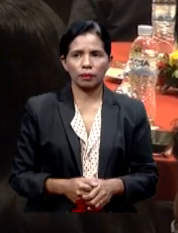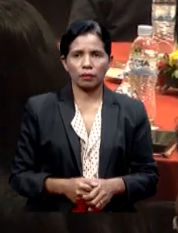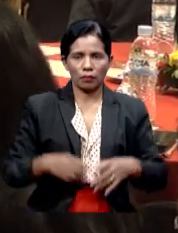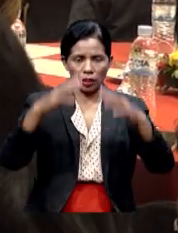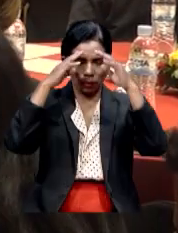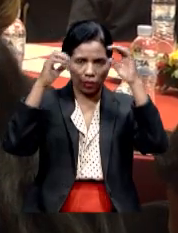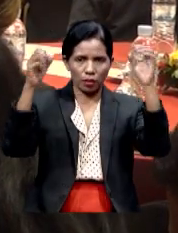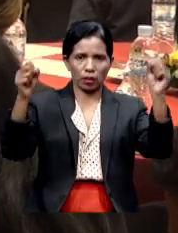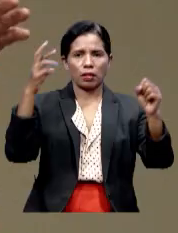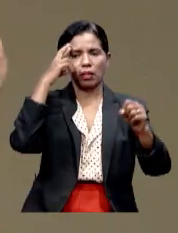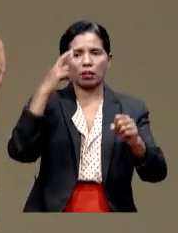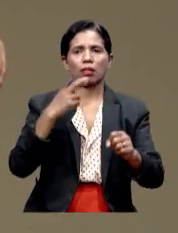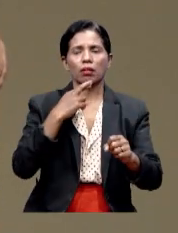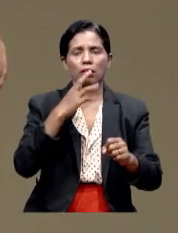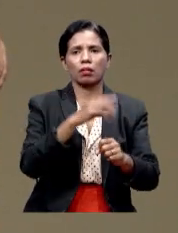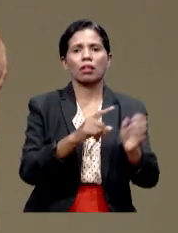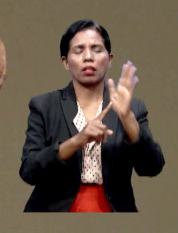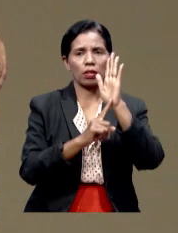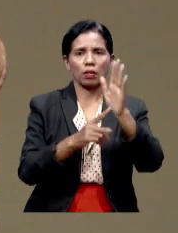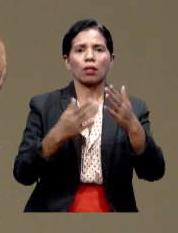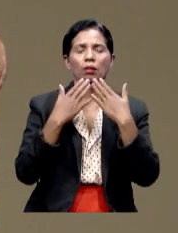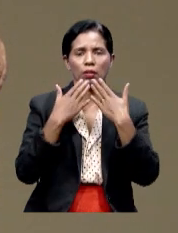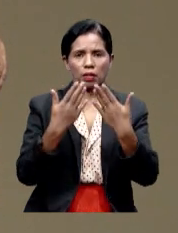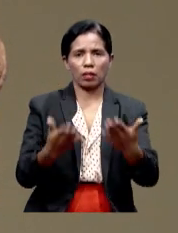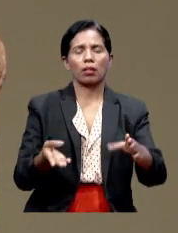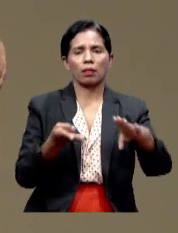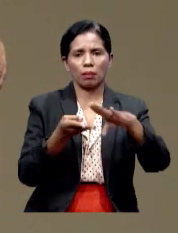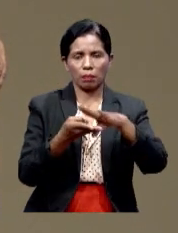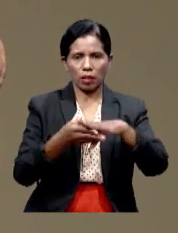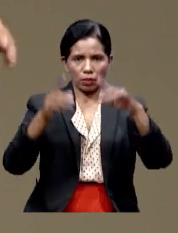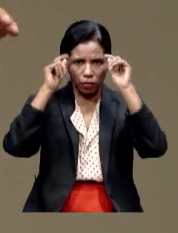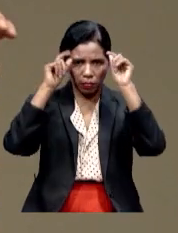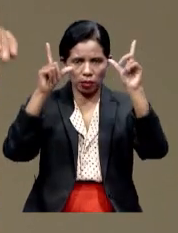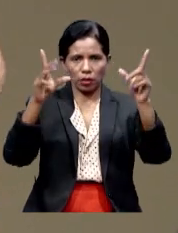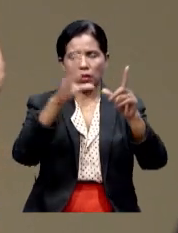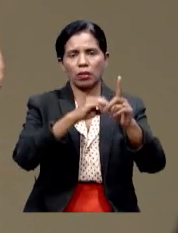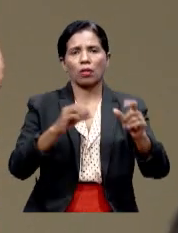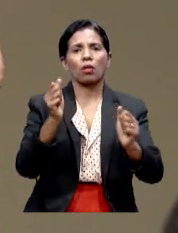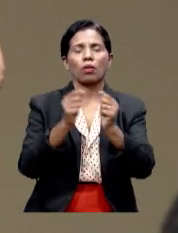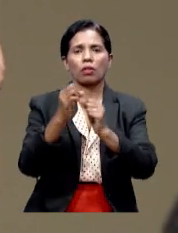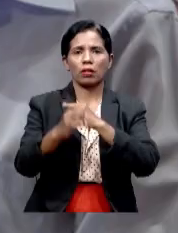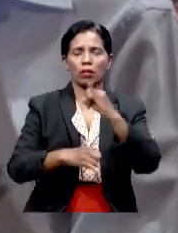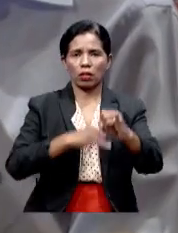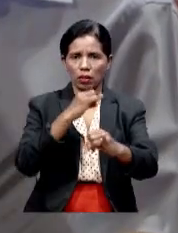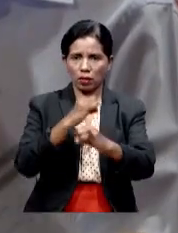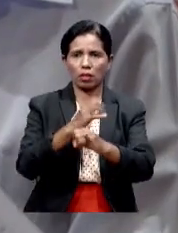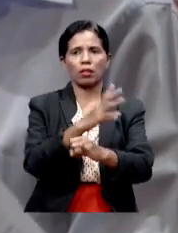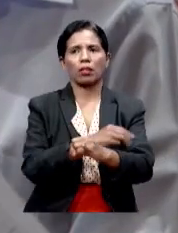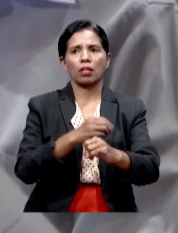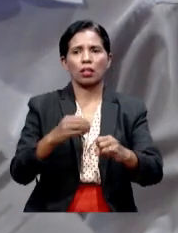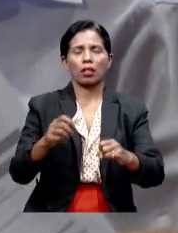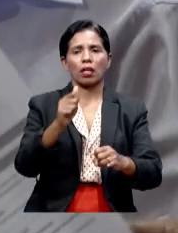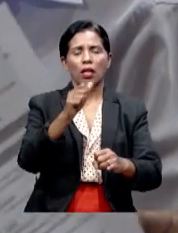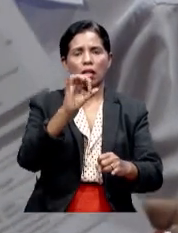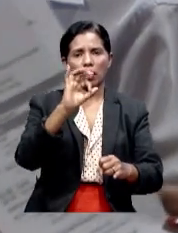Presidente da República José Ramos Horta atuou agradecimento ao Banco Central Timor-Leste, o International Finance Corporation,